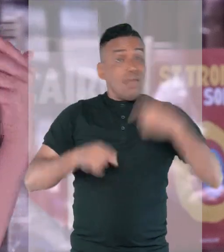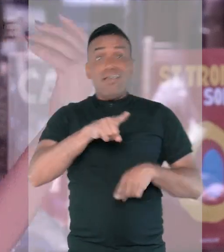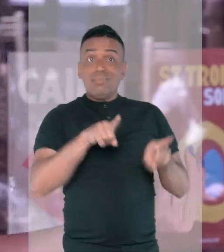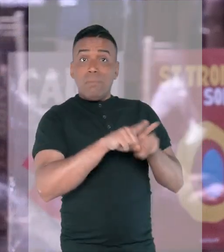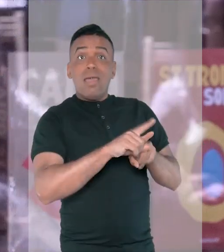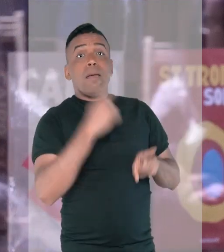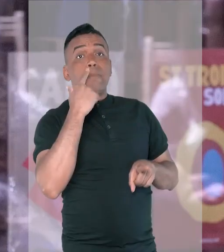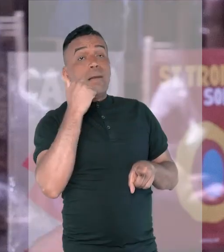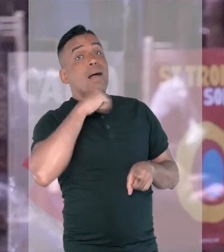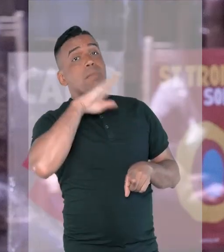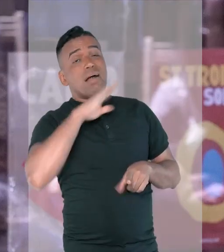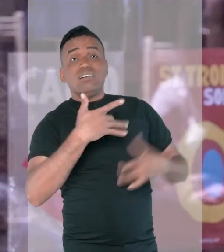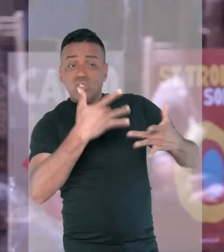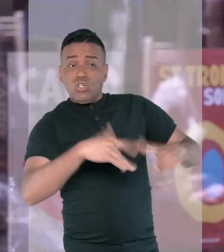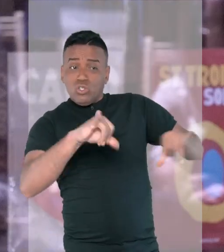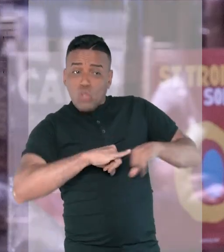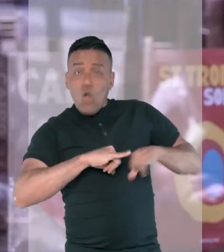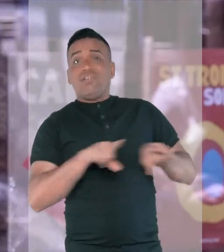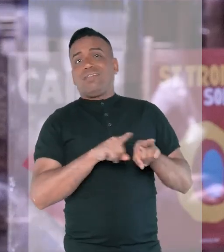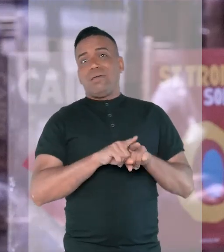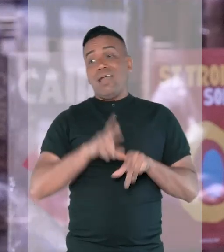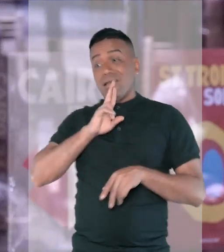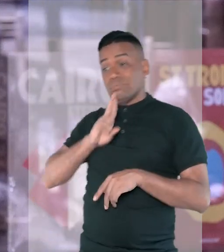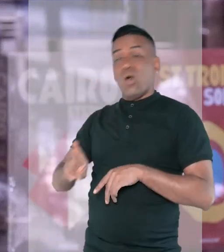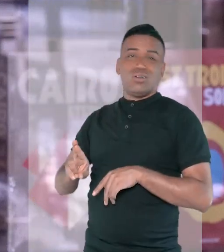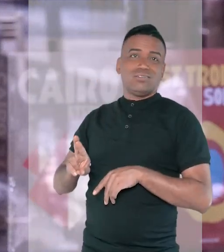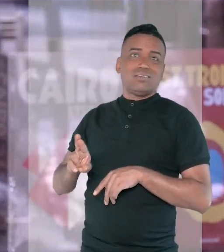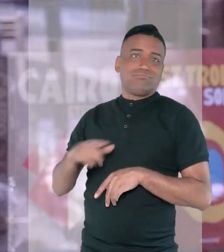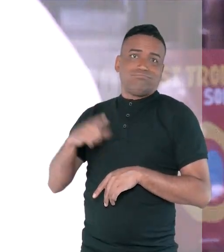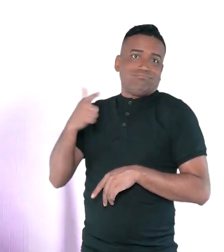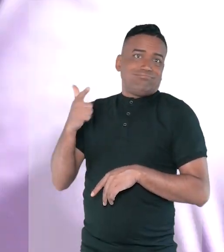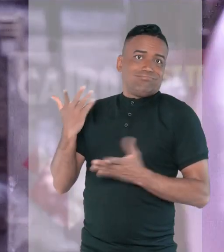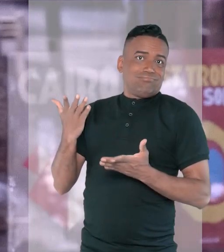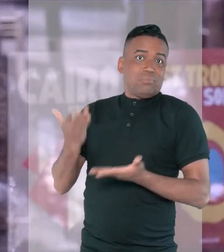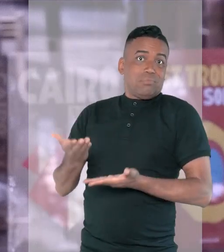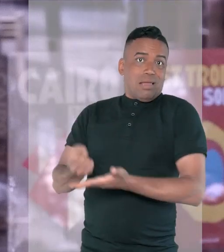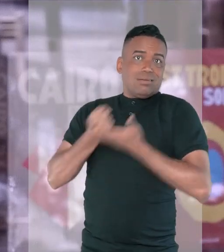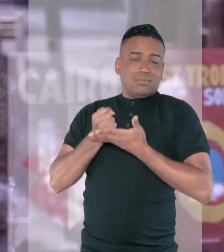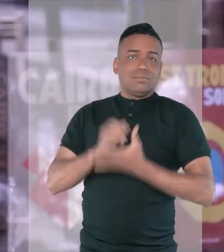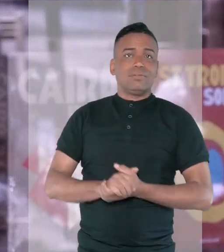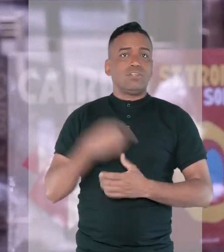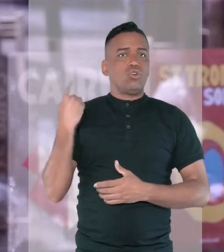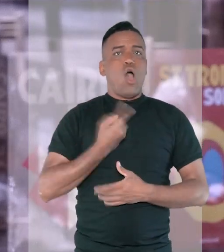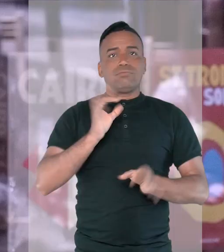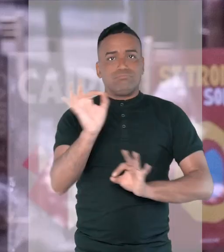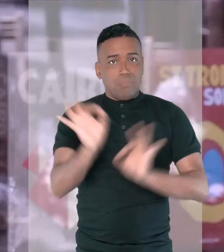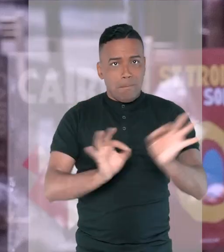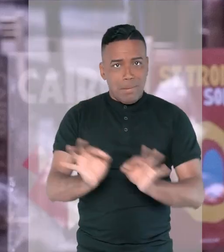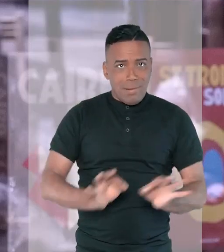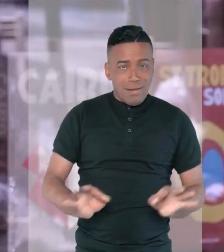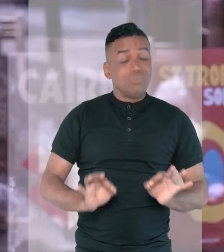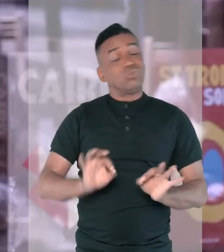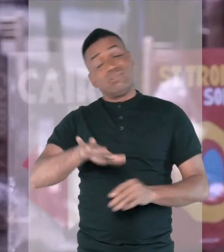mostrar que também doía neles. E, Dalca, respostas que eu não tenho. Eu acho que nós